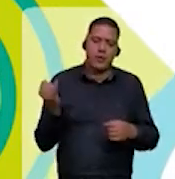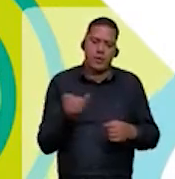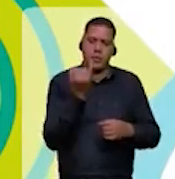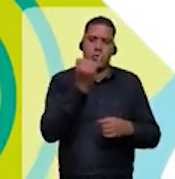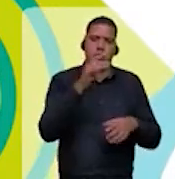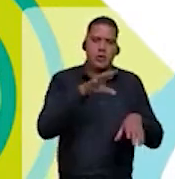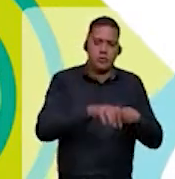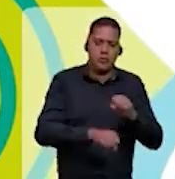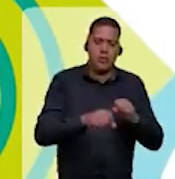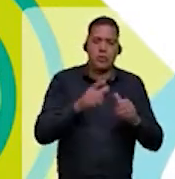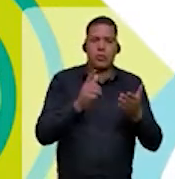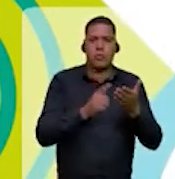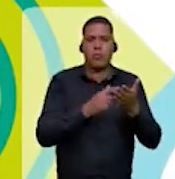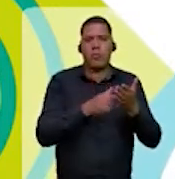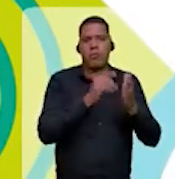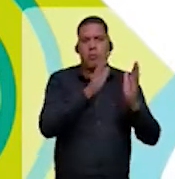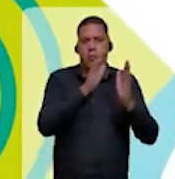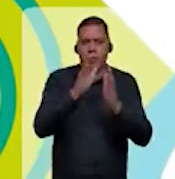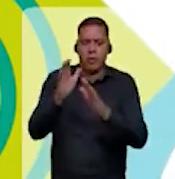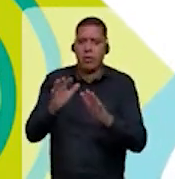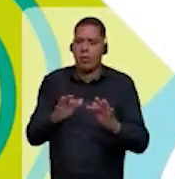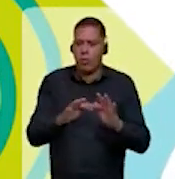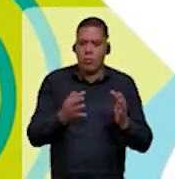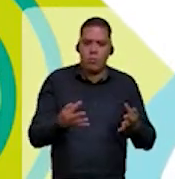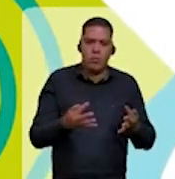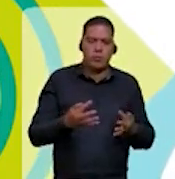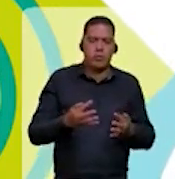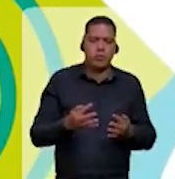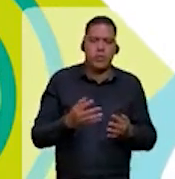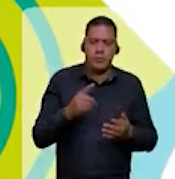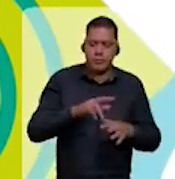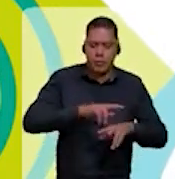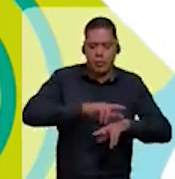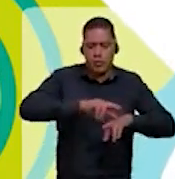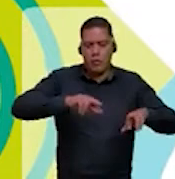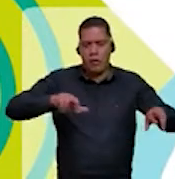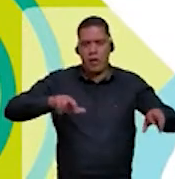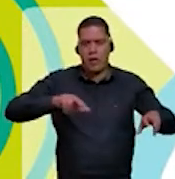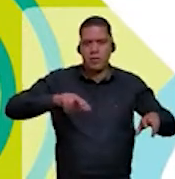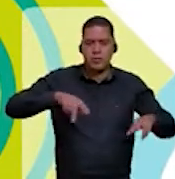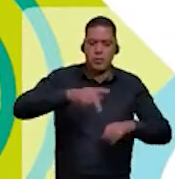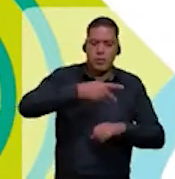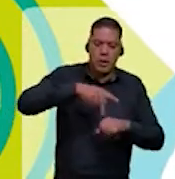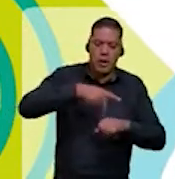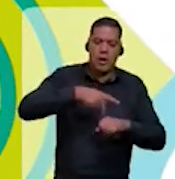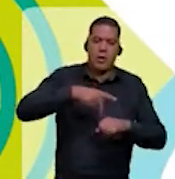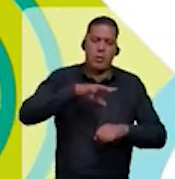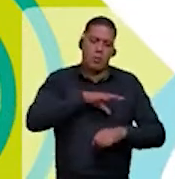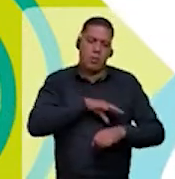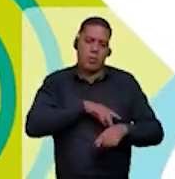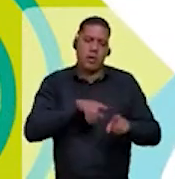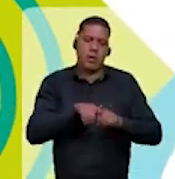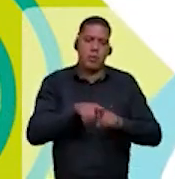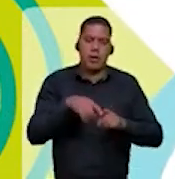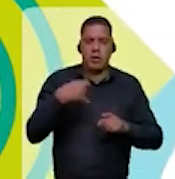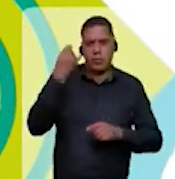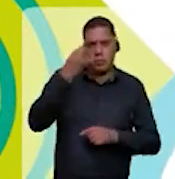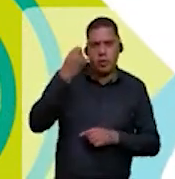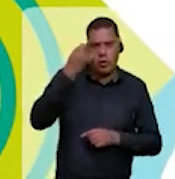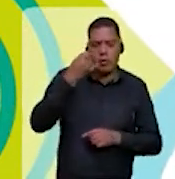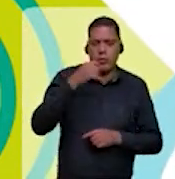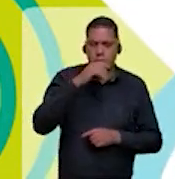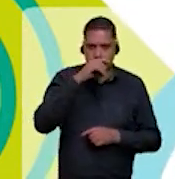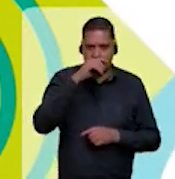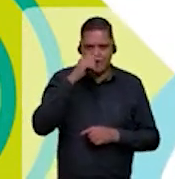formação de bibliotecas comuns entre as diversas Nações de português e espanhol o